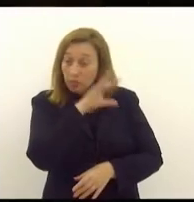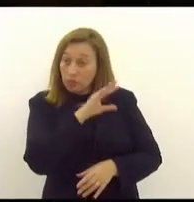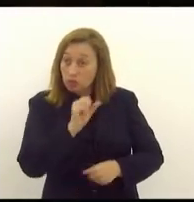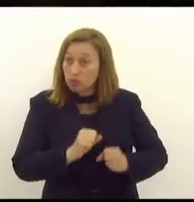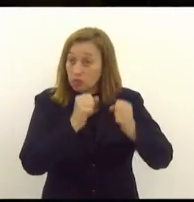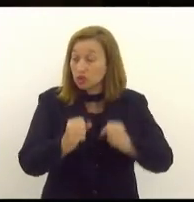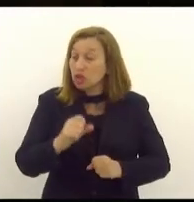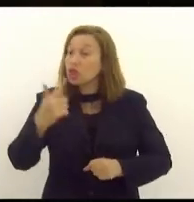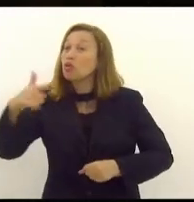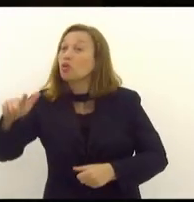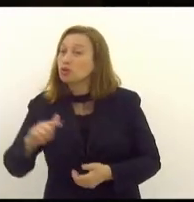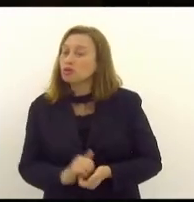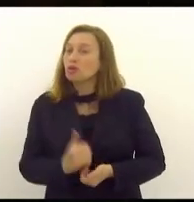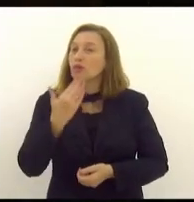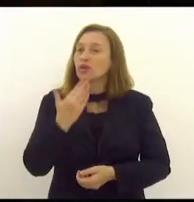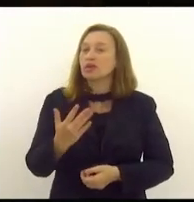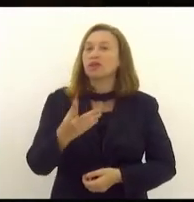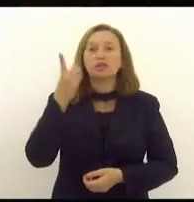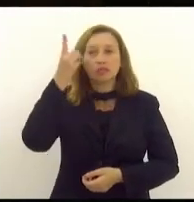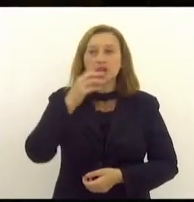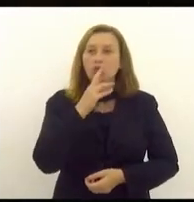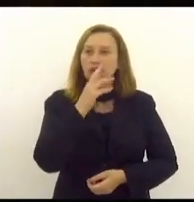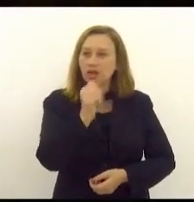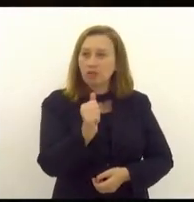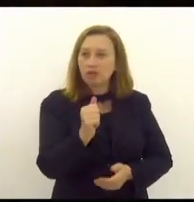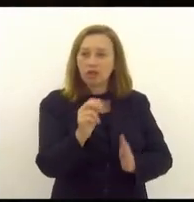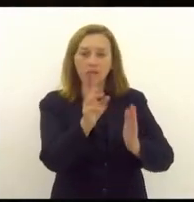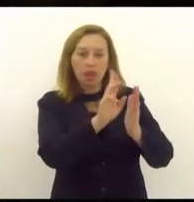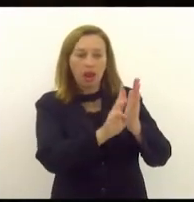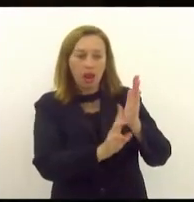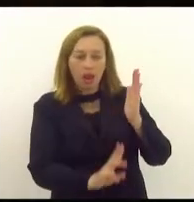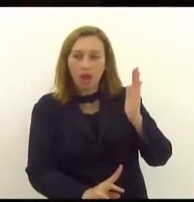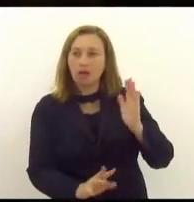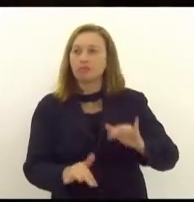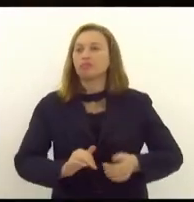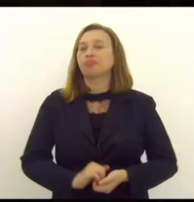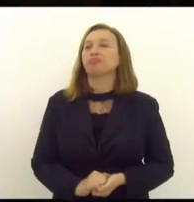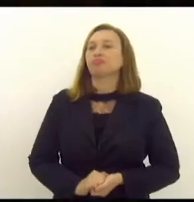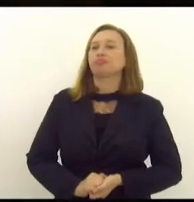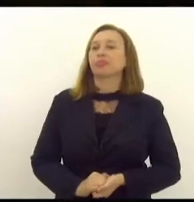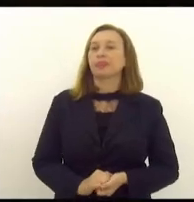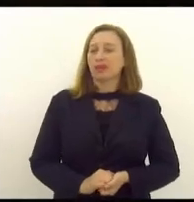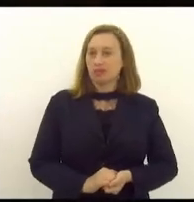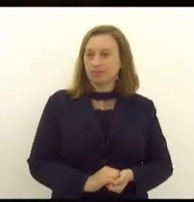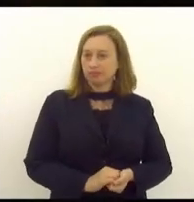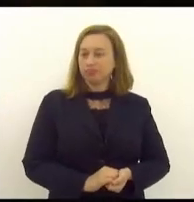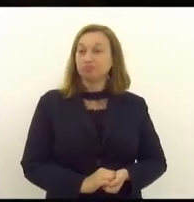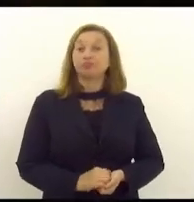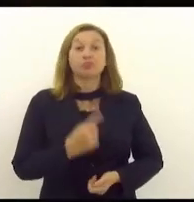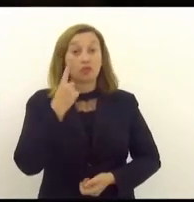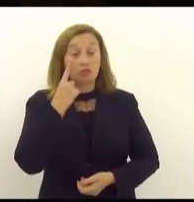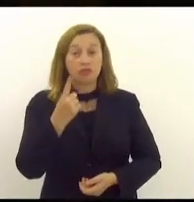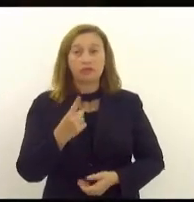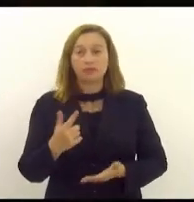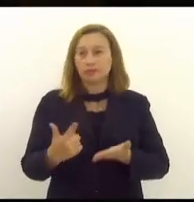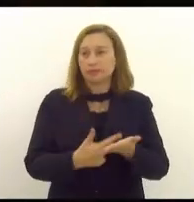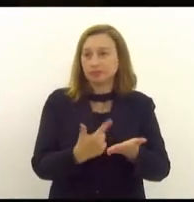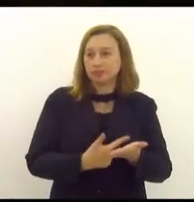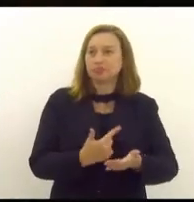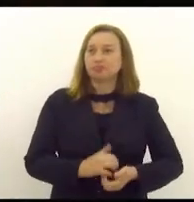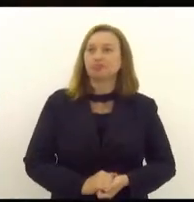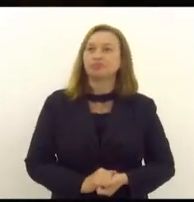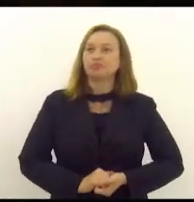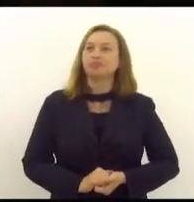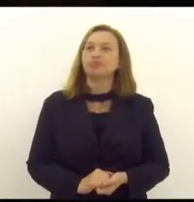outros eu vou pedir para o deputado Rodrigo Amorim lista aqui para mim vamos lá Olha o que ela fala olha o que diz o livro tá